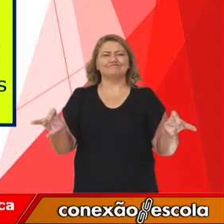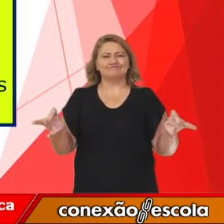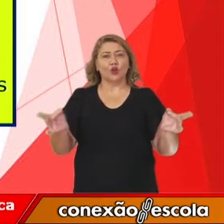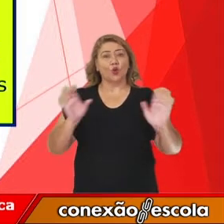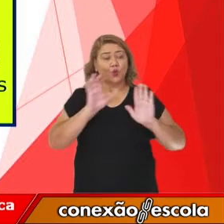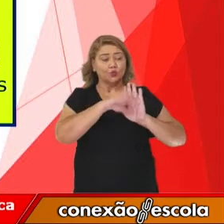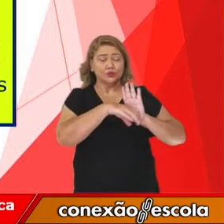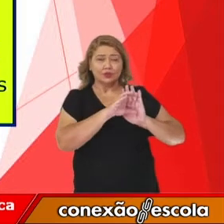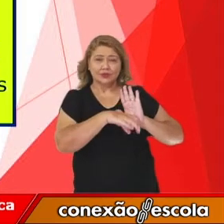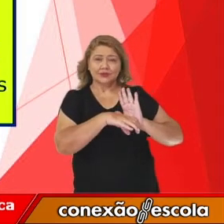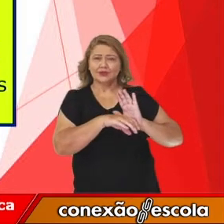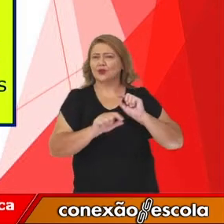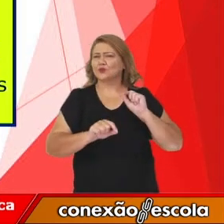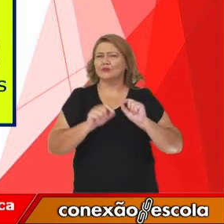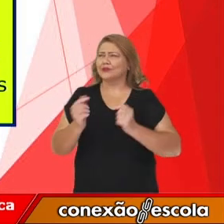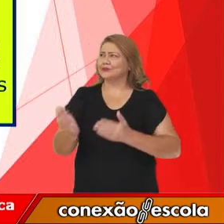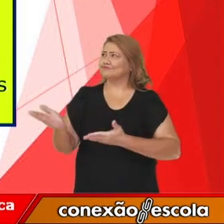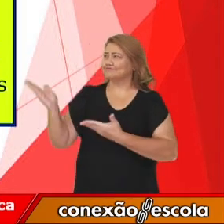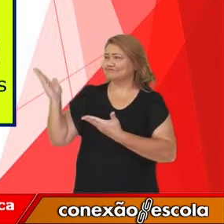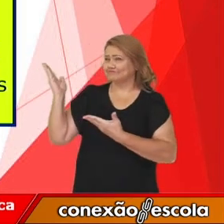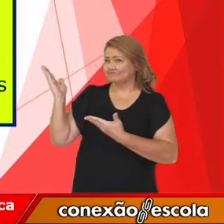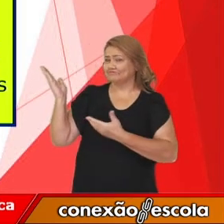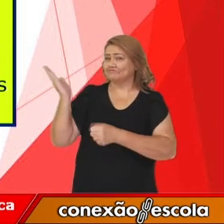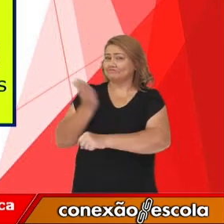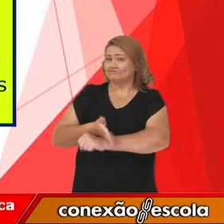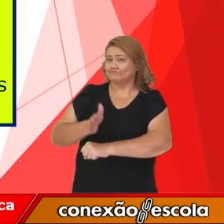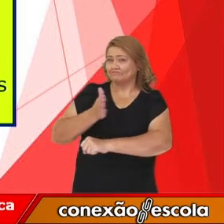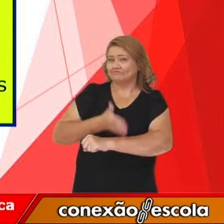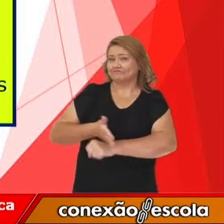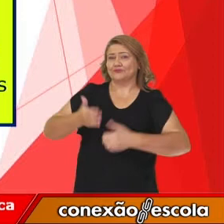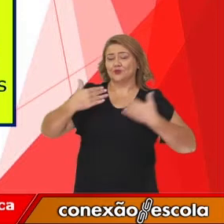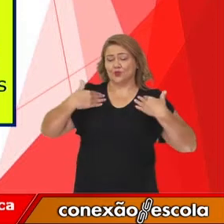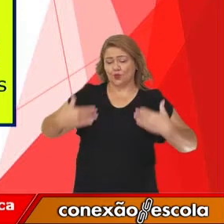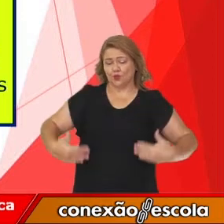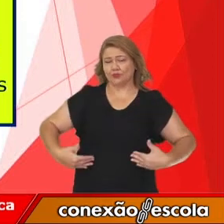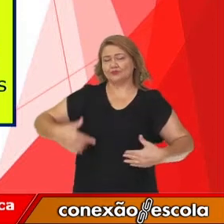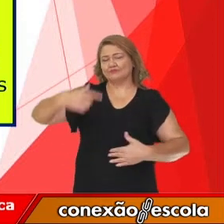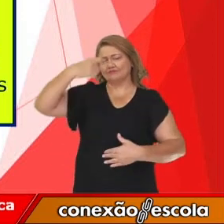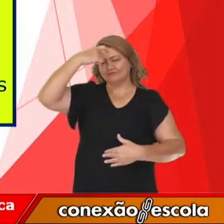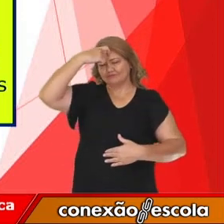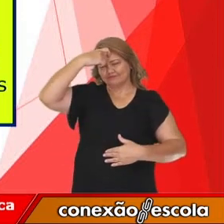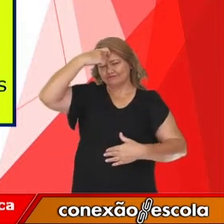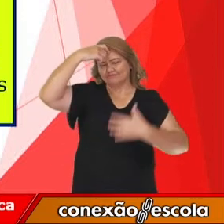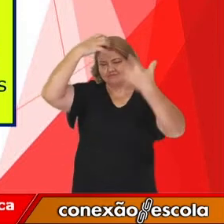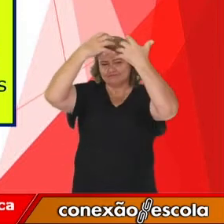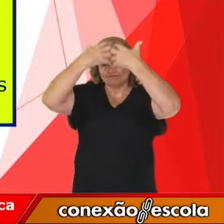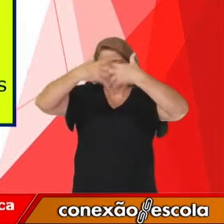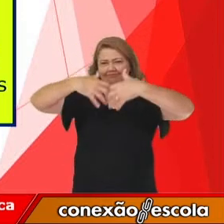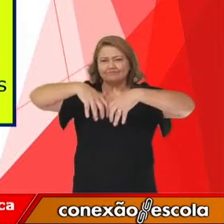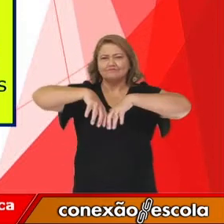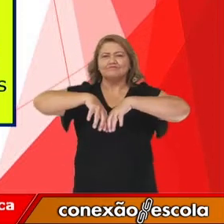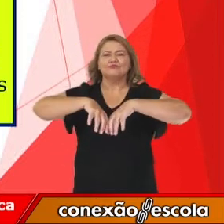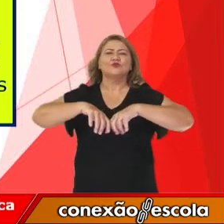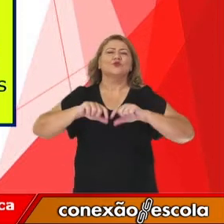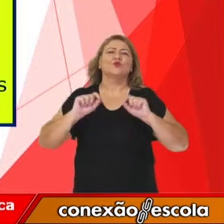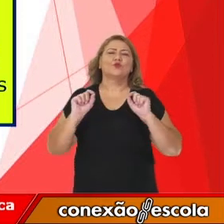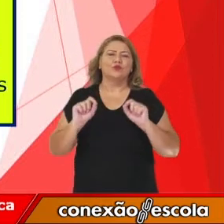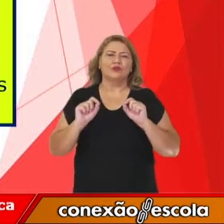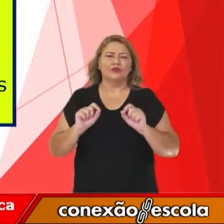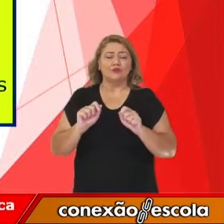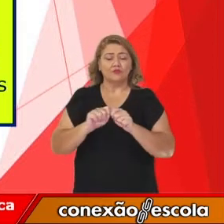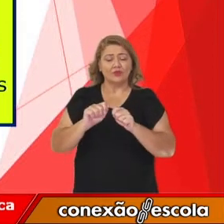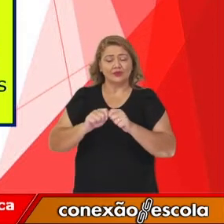conceito de Tai Chi Chuan é uma prática física e mental que consiste na